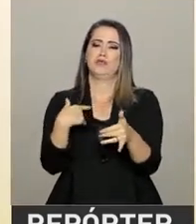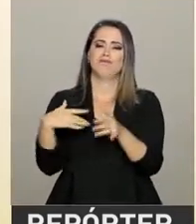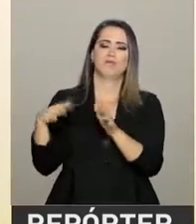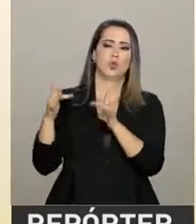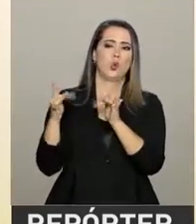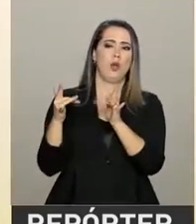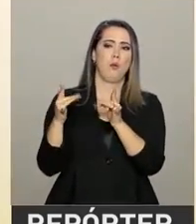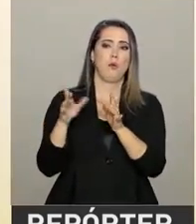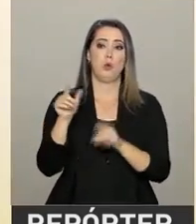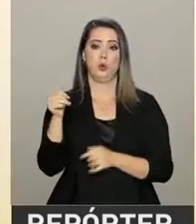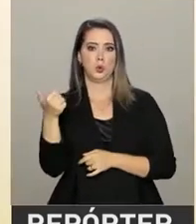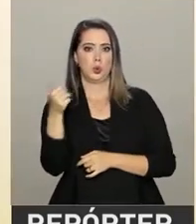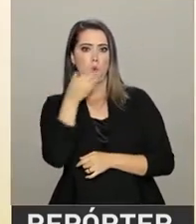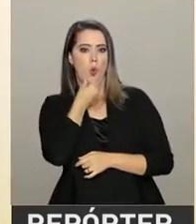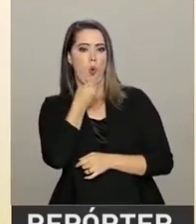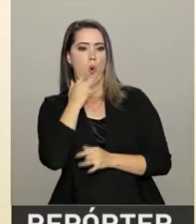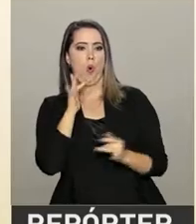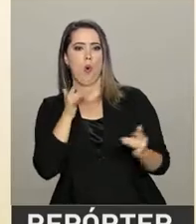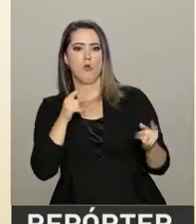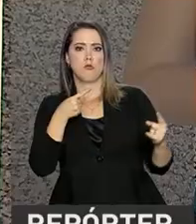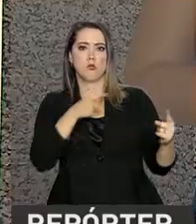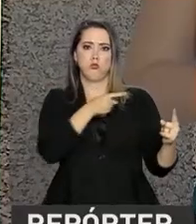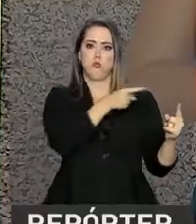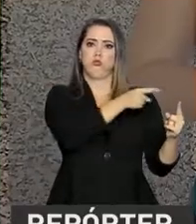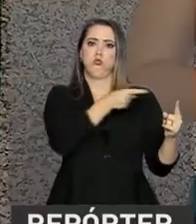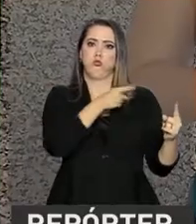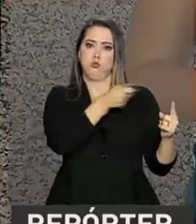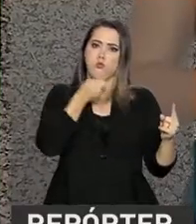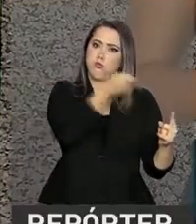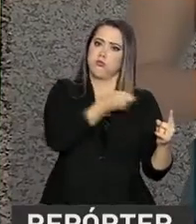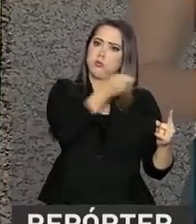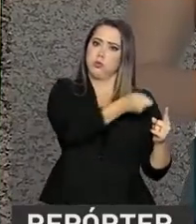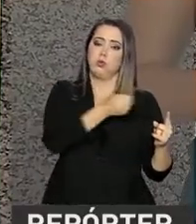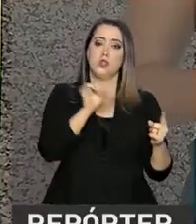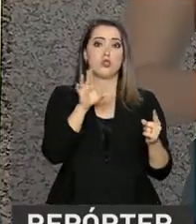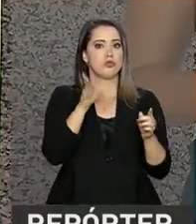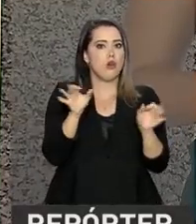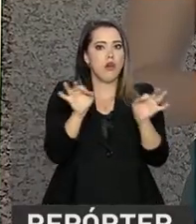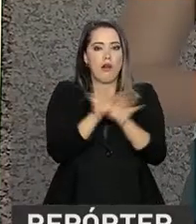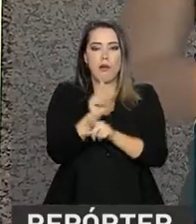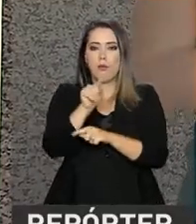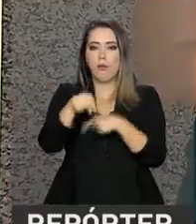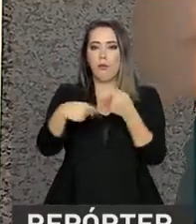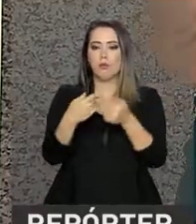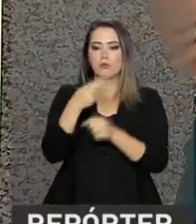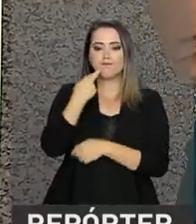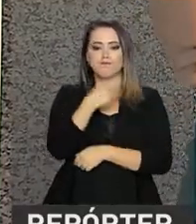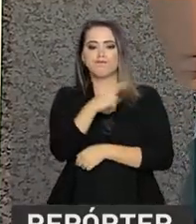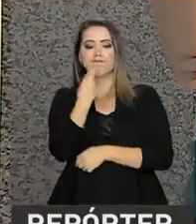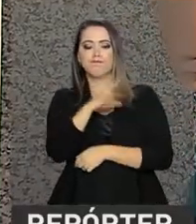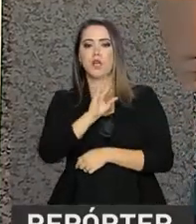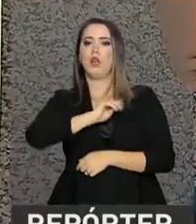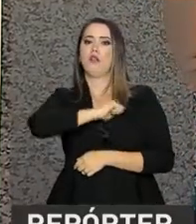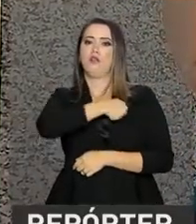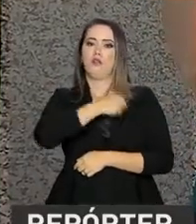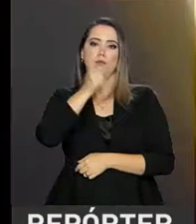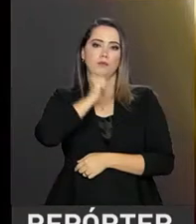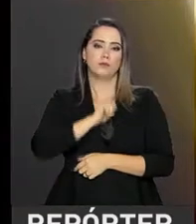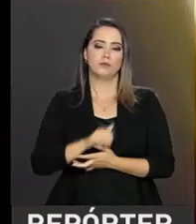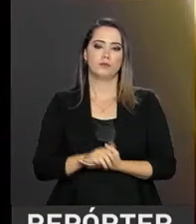ex-namorado a perseguiu e fez ameaças ele só parou de assediá la quando ela fez uma denúncia na delegacia da